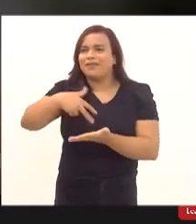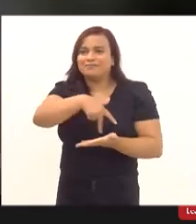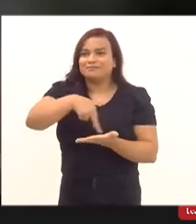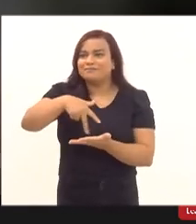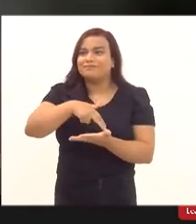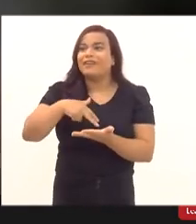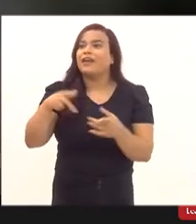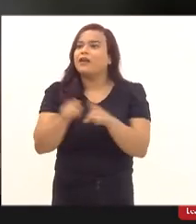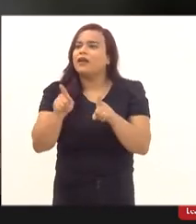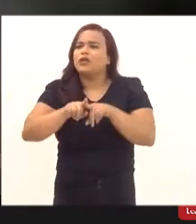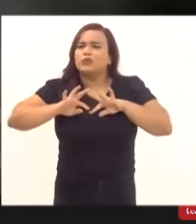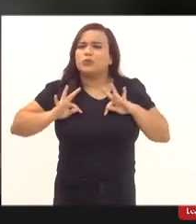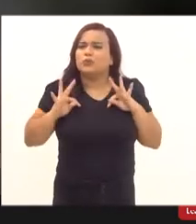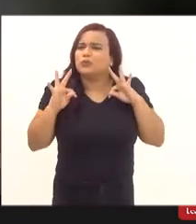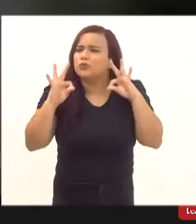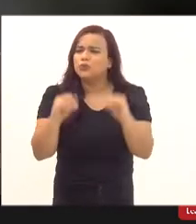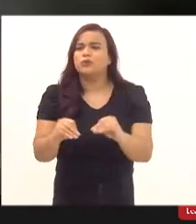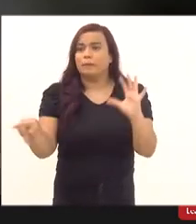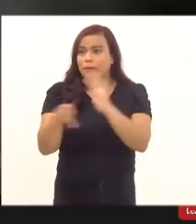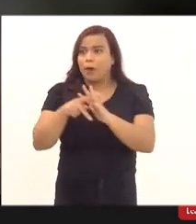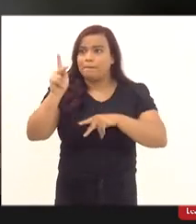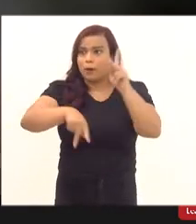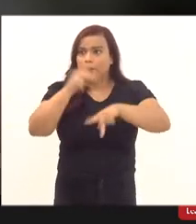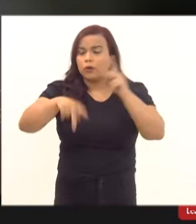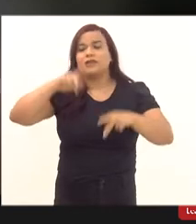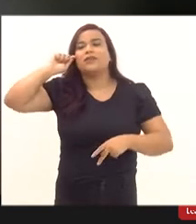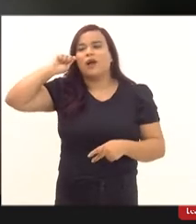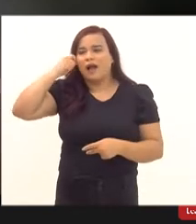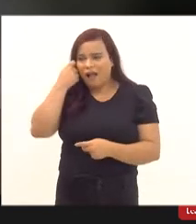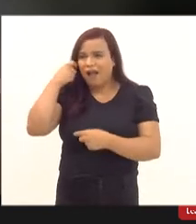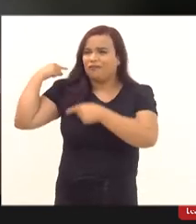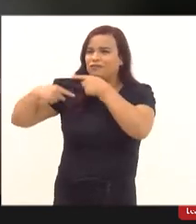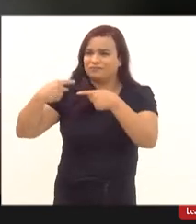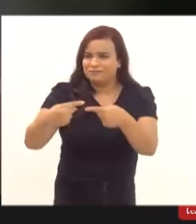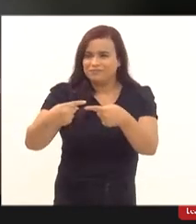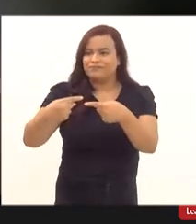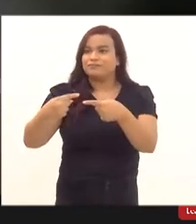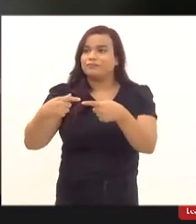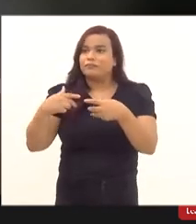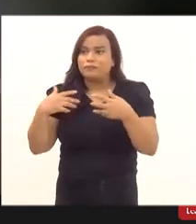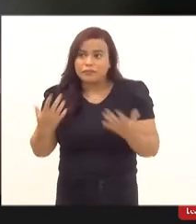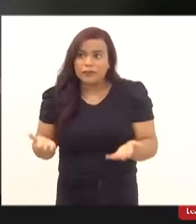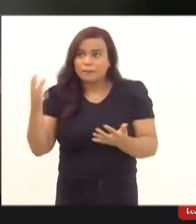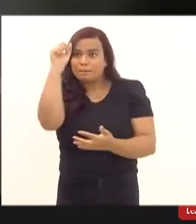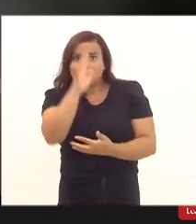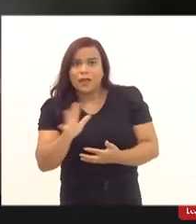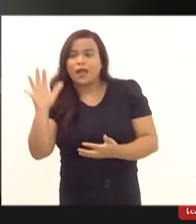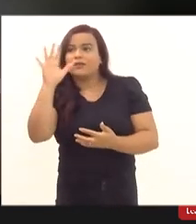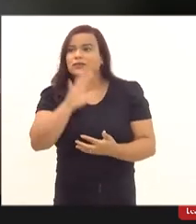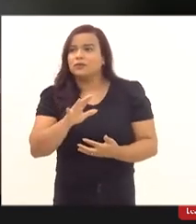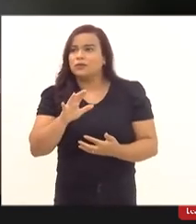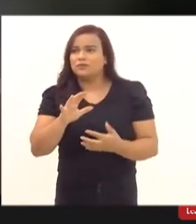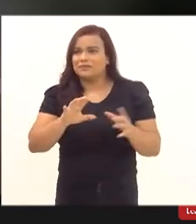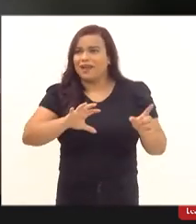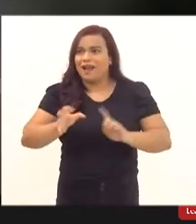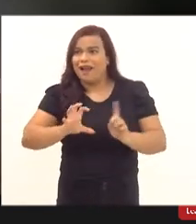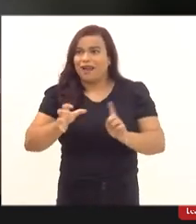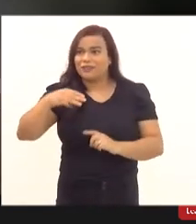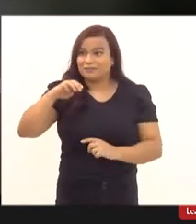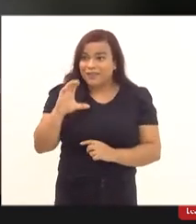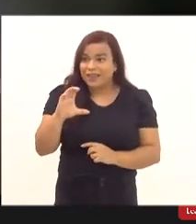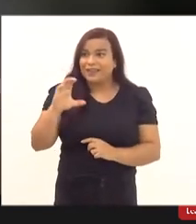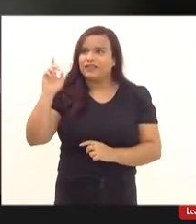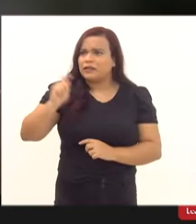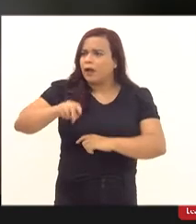afrodescendente nesse país no Brasil inteiro e a rádio MEC entrando na